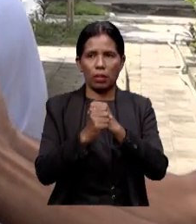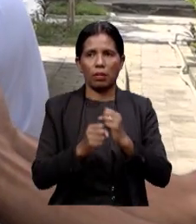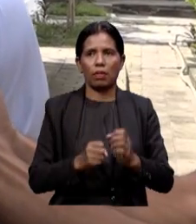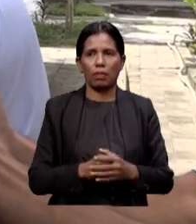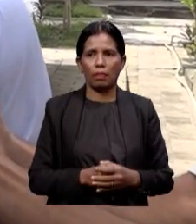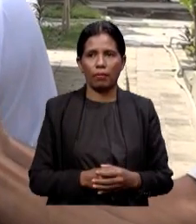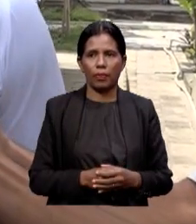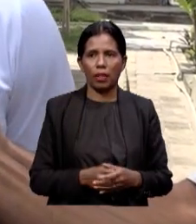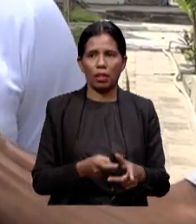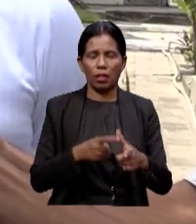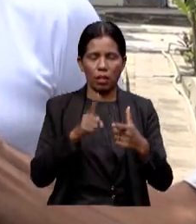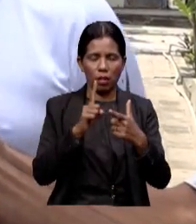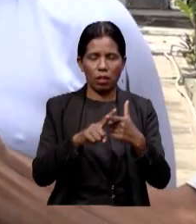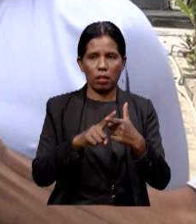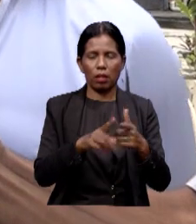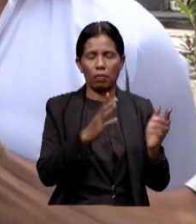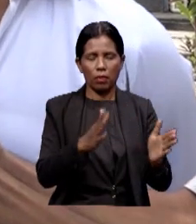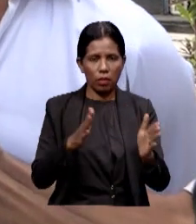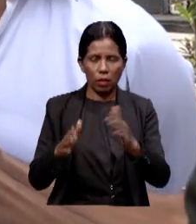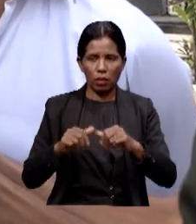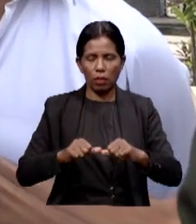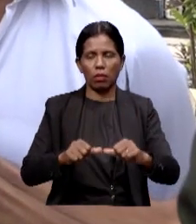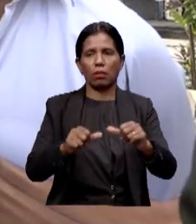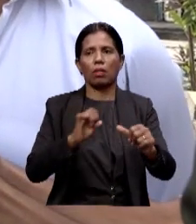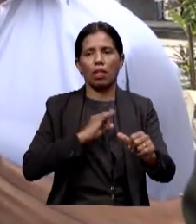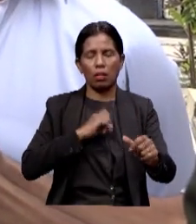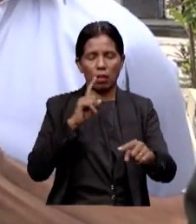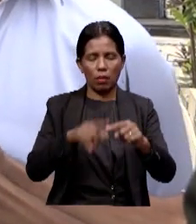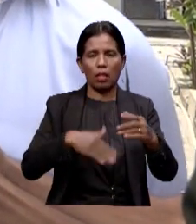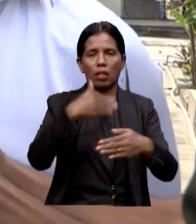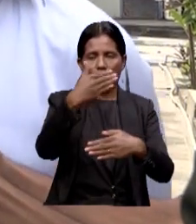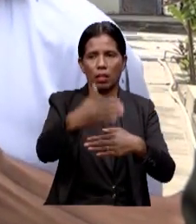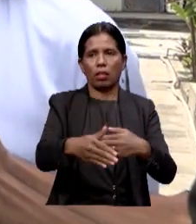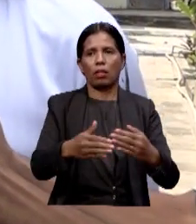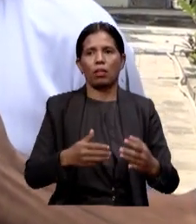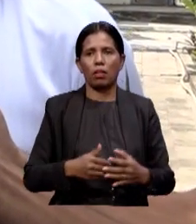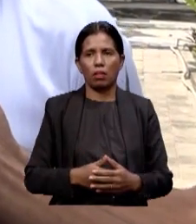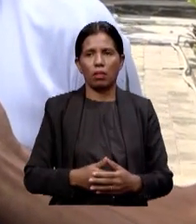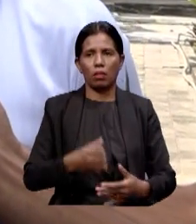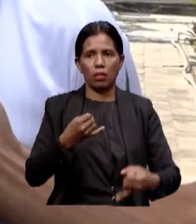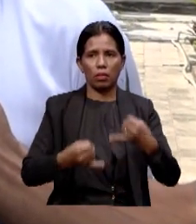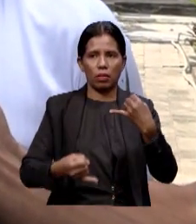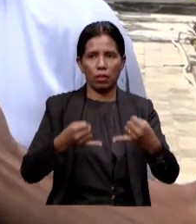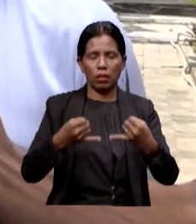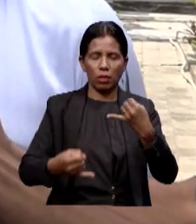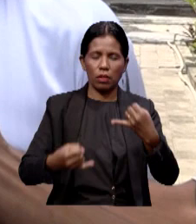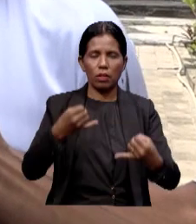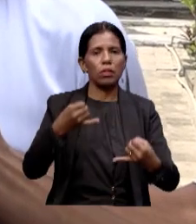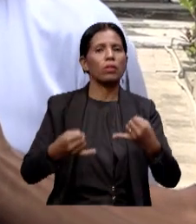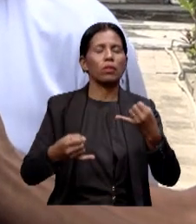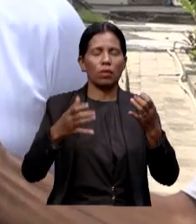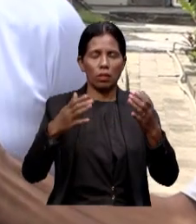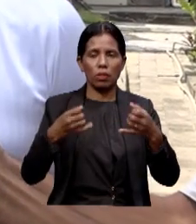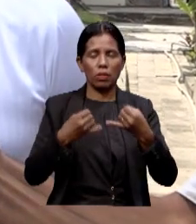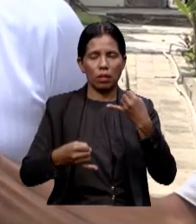ne depois proses lawo hela, hau la bele hakat ulu ke juri dia ku kau susi sen ini ne